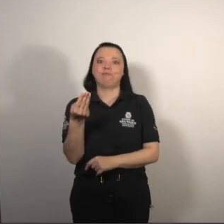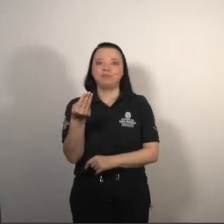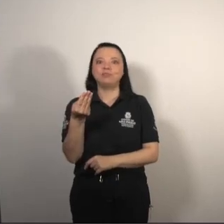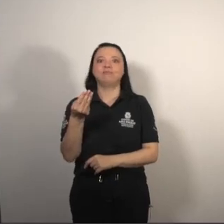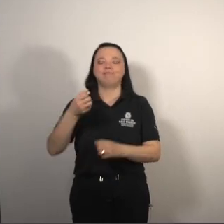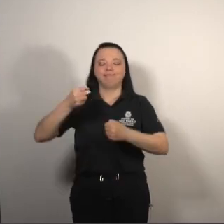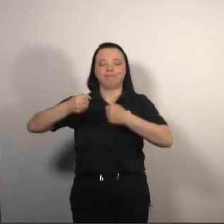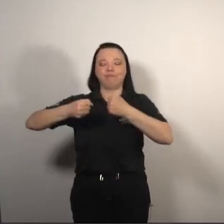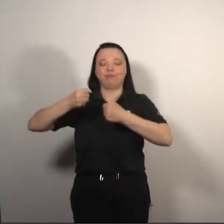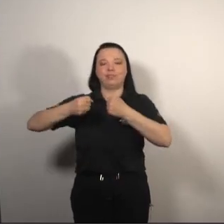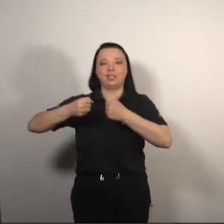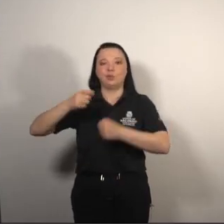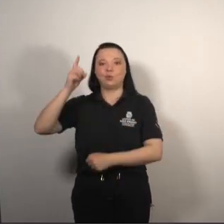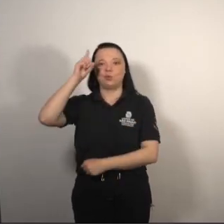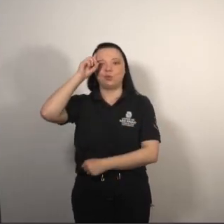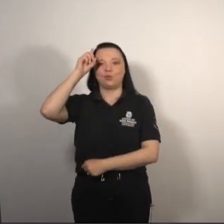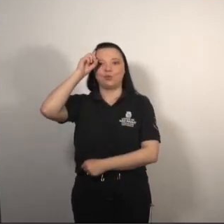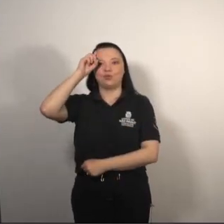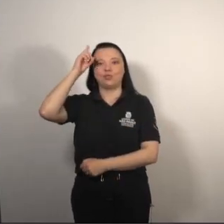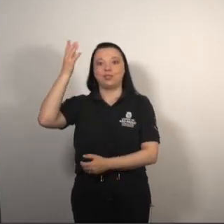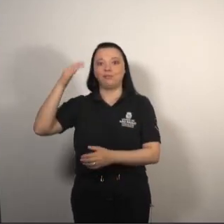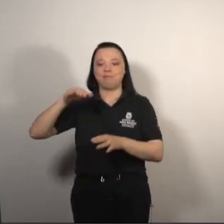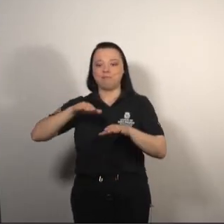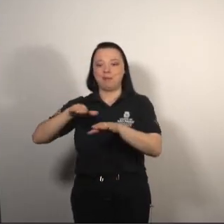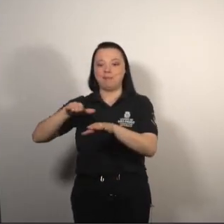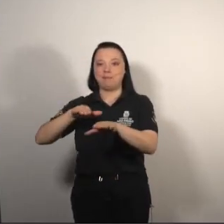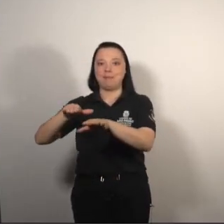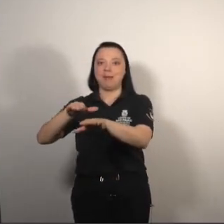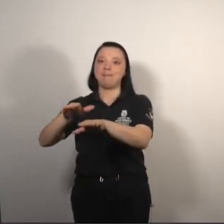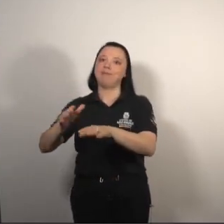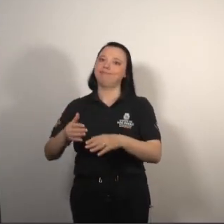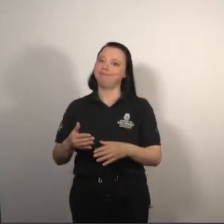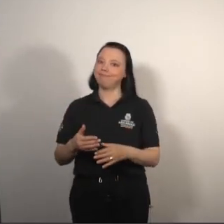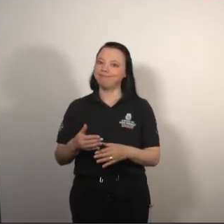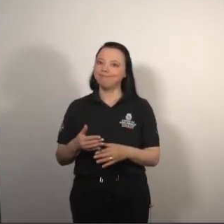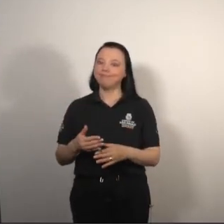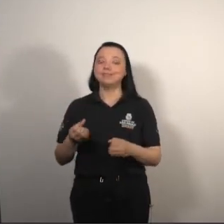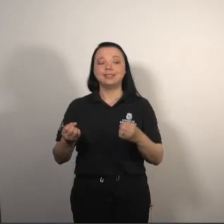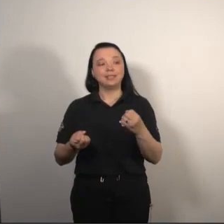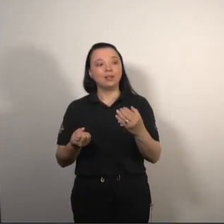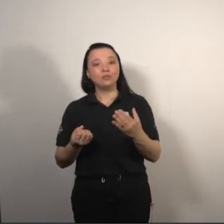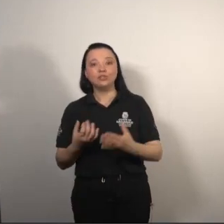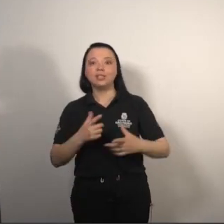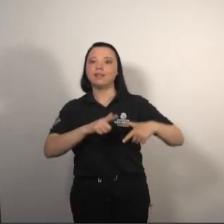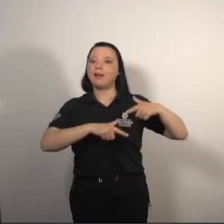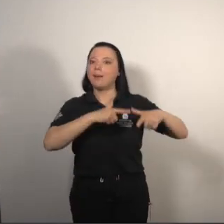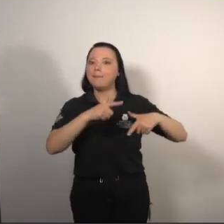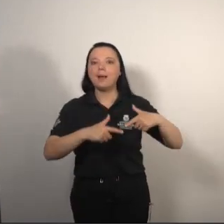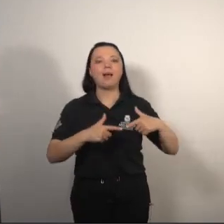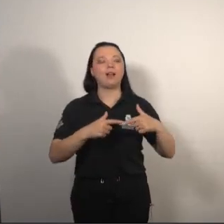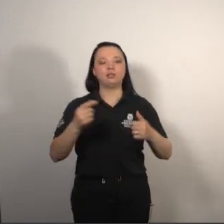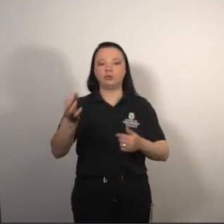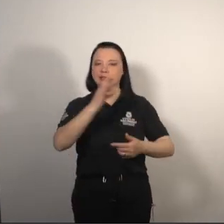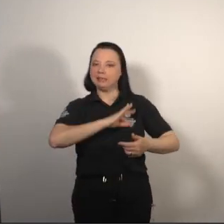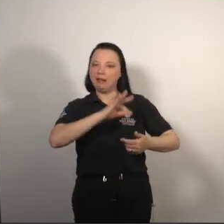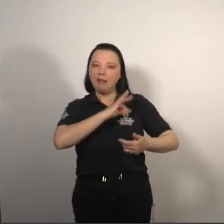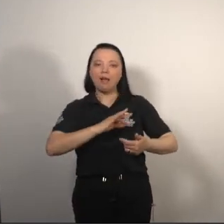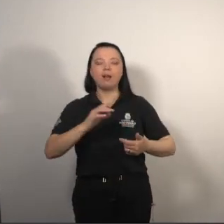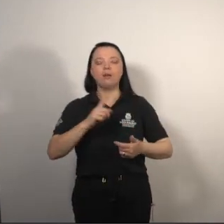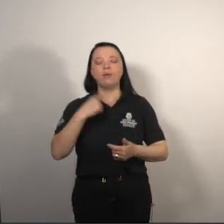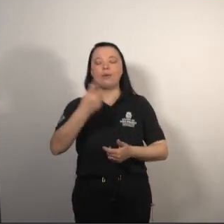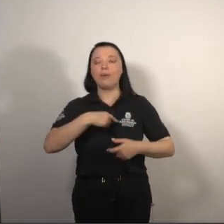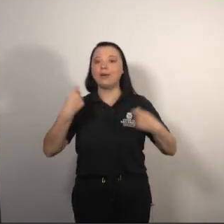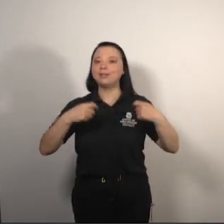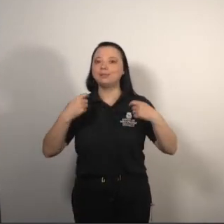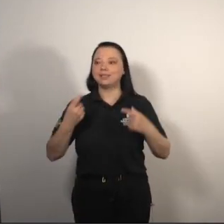está com a economia, está todo vapor, gerando emprego, gerando renda, empresa vindo para cá, a cidade não pode parar. Então, a gente poder ter recursos para